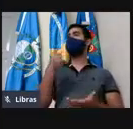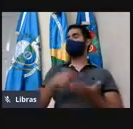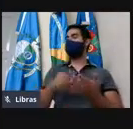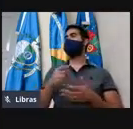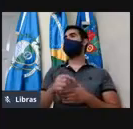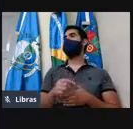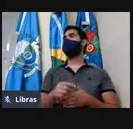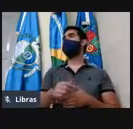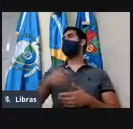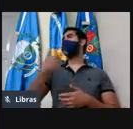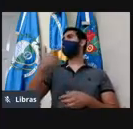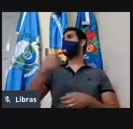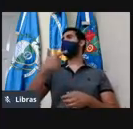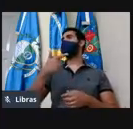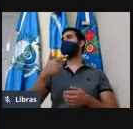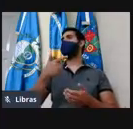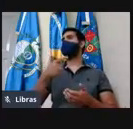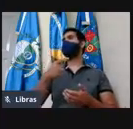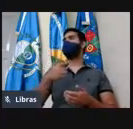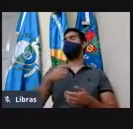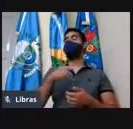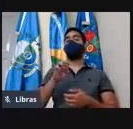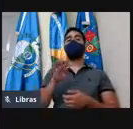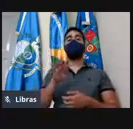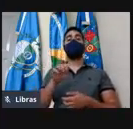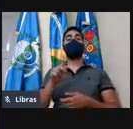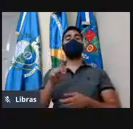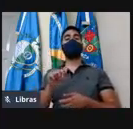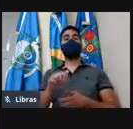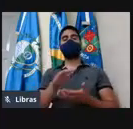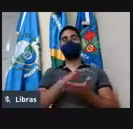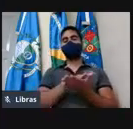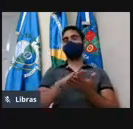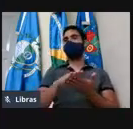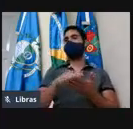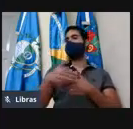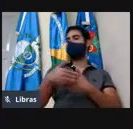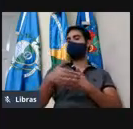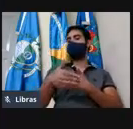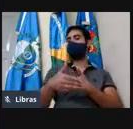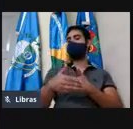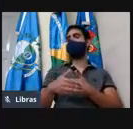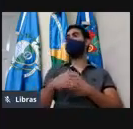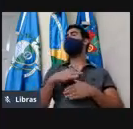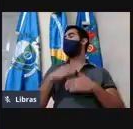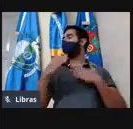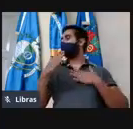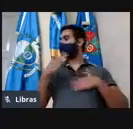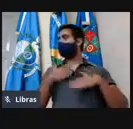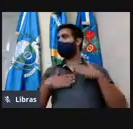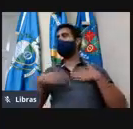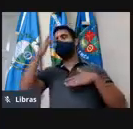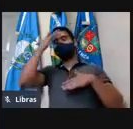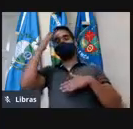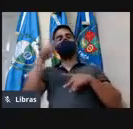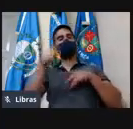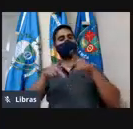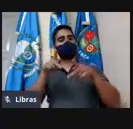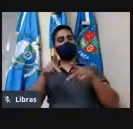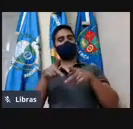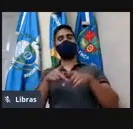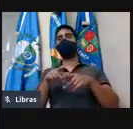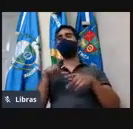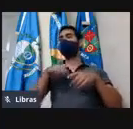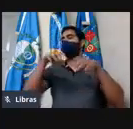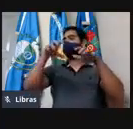a segunda etapa do asfalto da Morada do Sol está por vir, tranquilizando a população